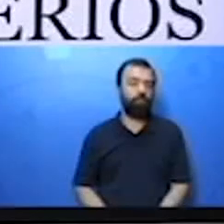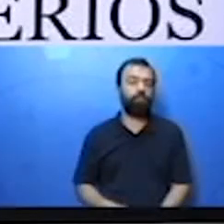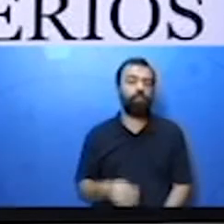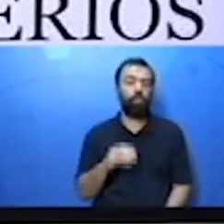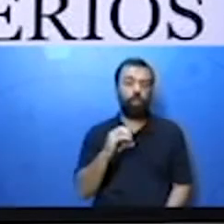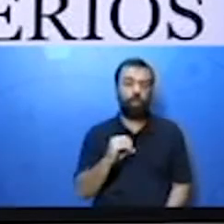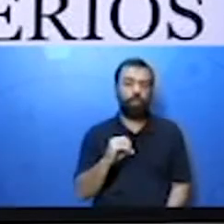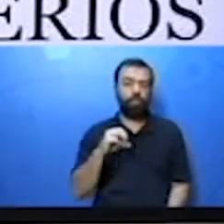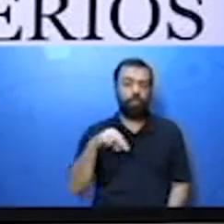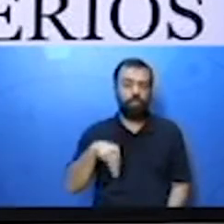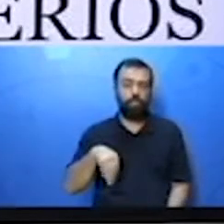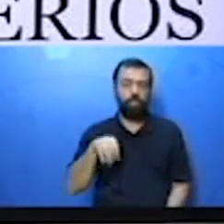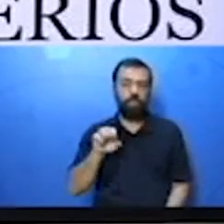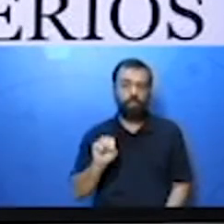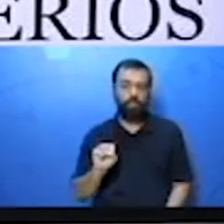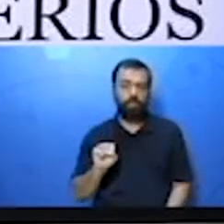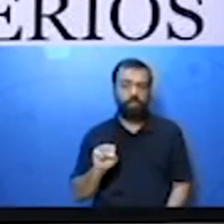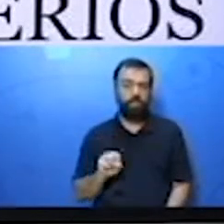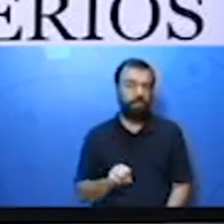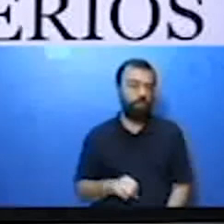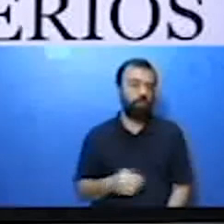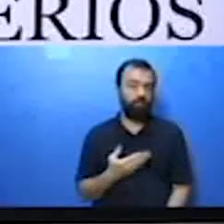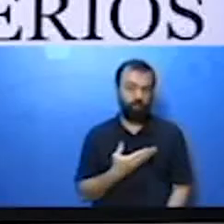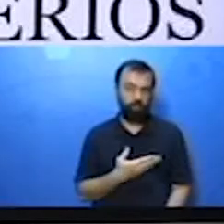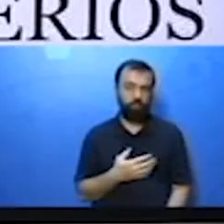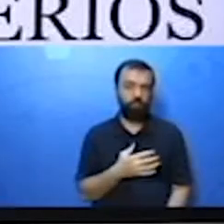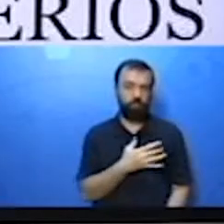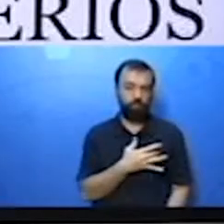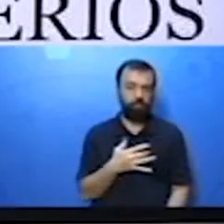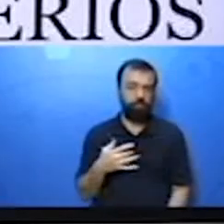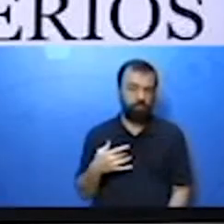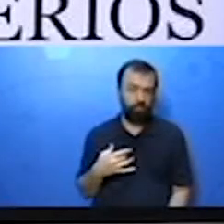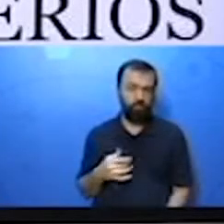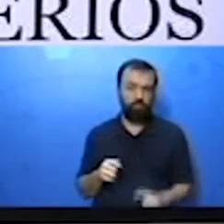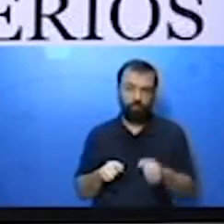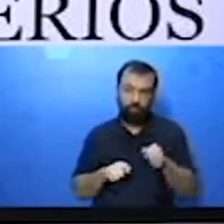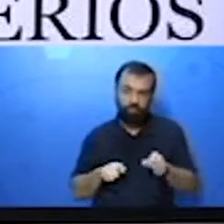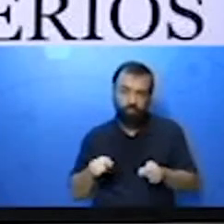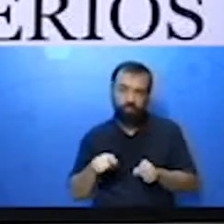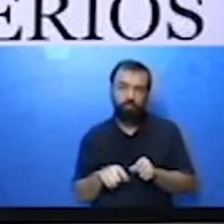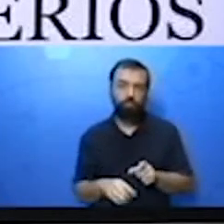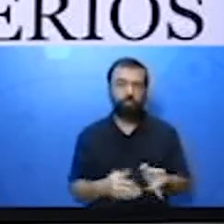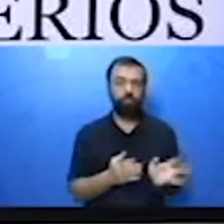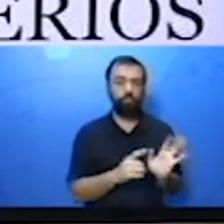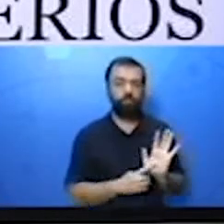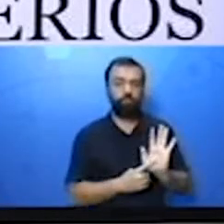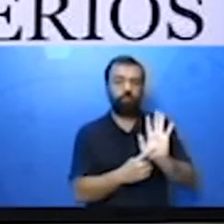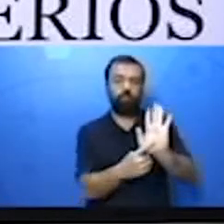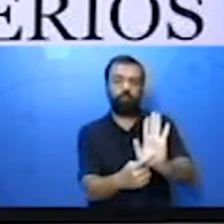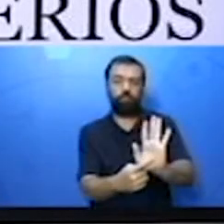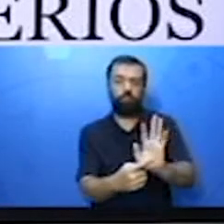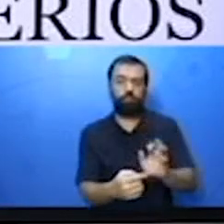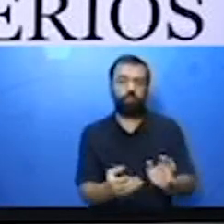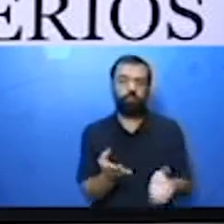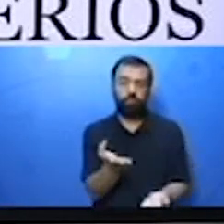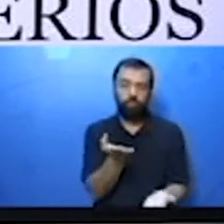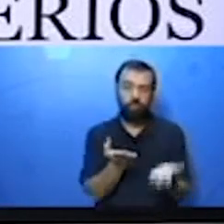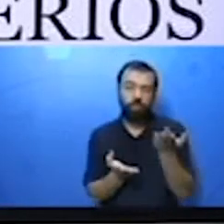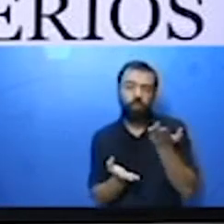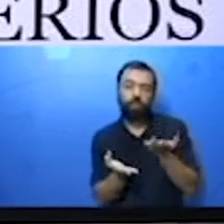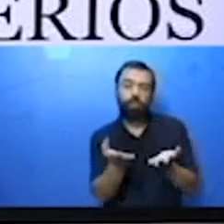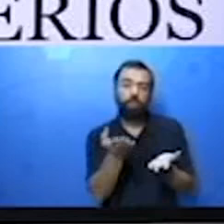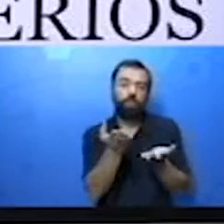A OMS, que é a Organização Mundial de Saúde, expõe os tratamentos padronizados aceitos